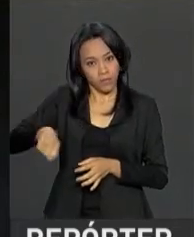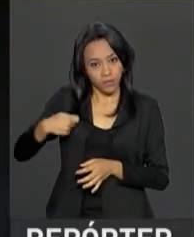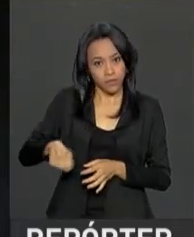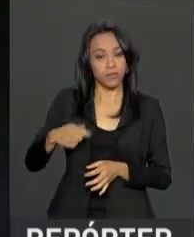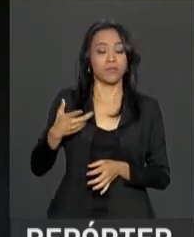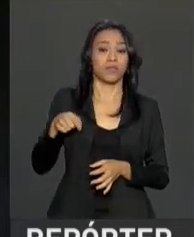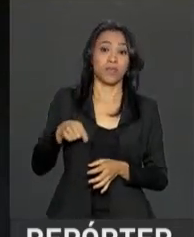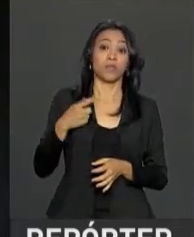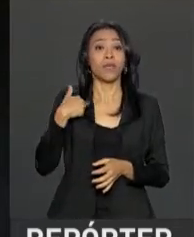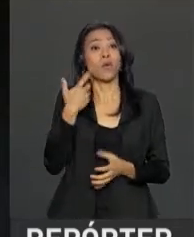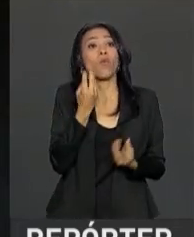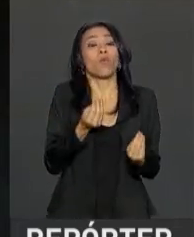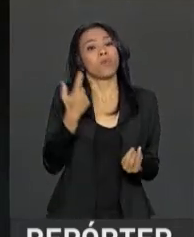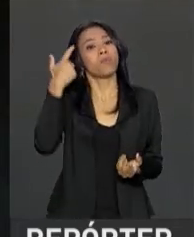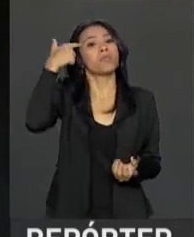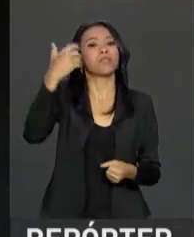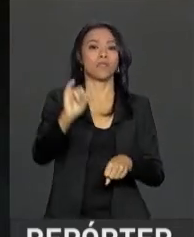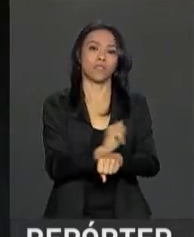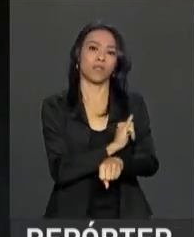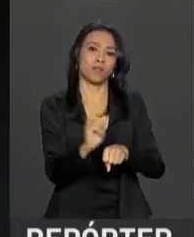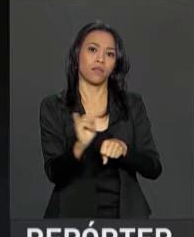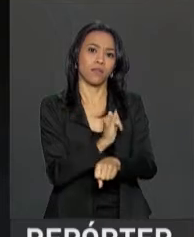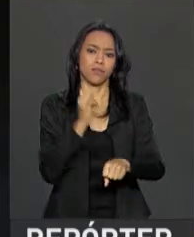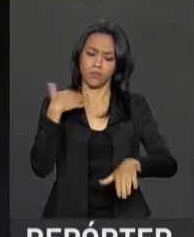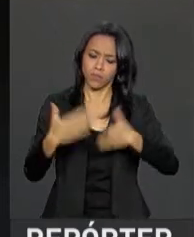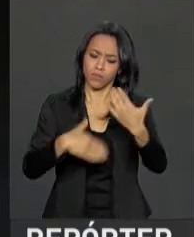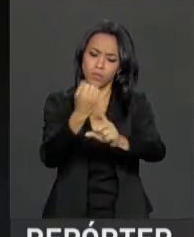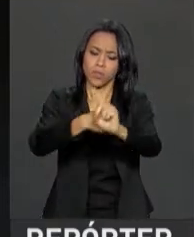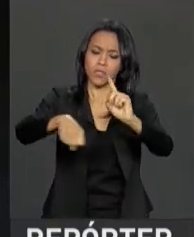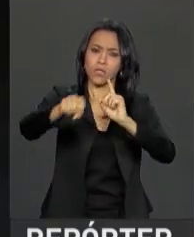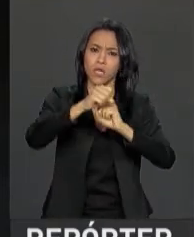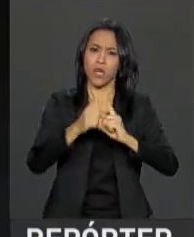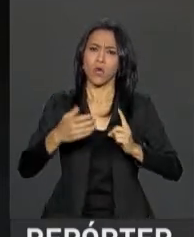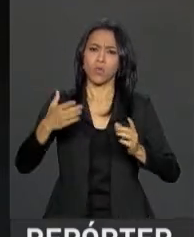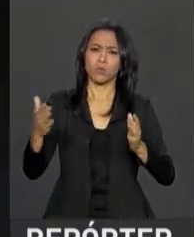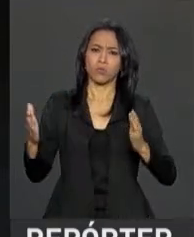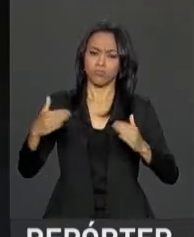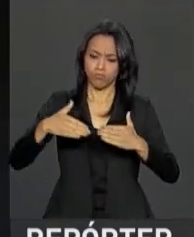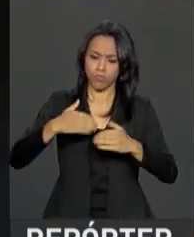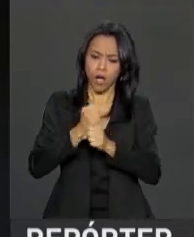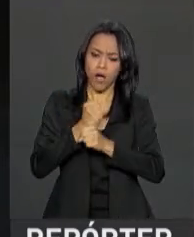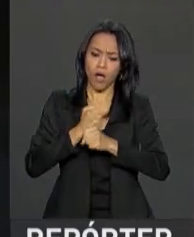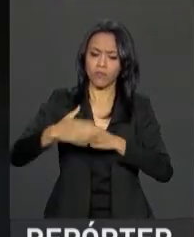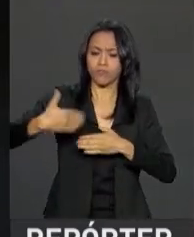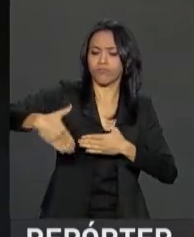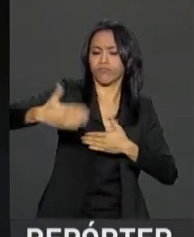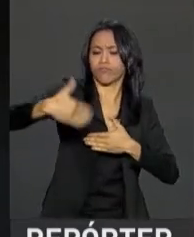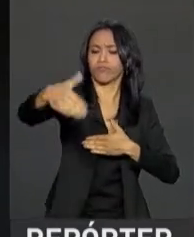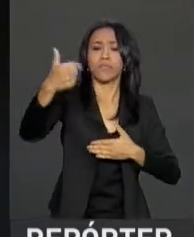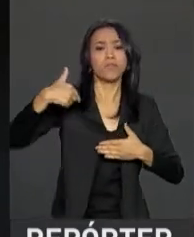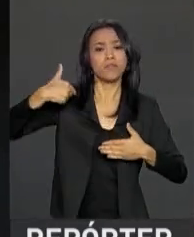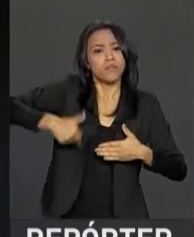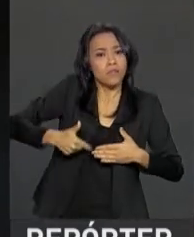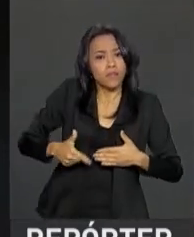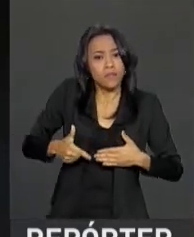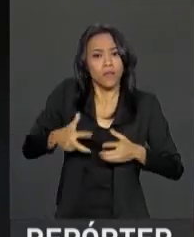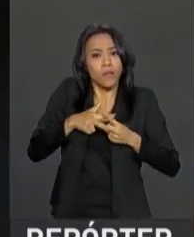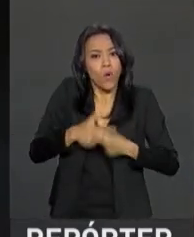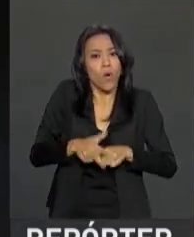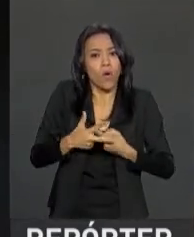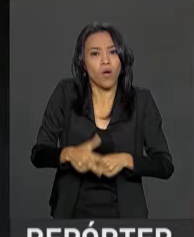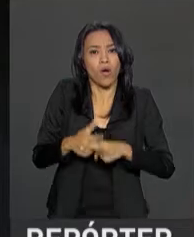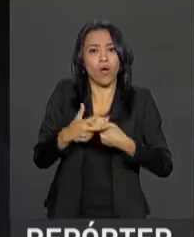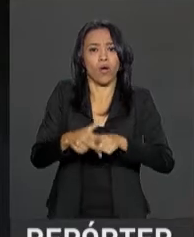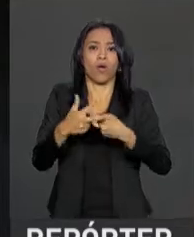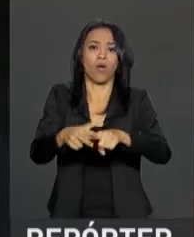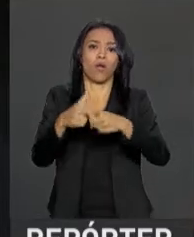pensar em uma estratégia de desenvolvimento econômico e social ao longo dos próximos anos sim a correção de alguns desequilíbrios relevantes para